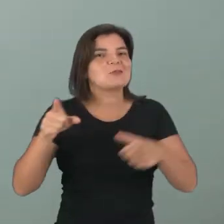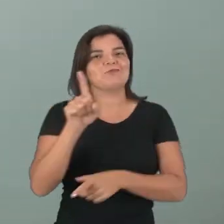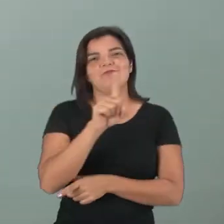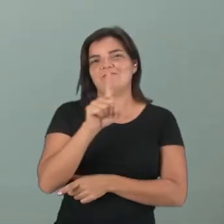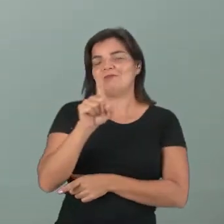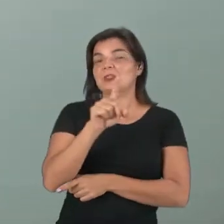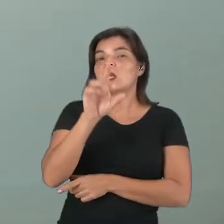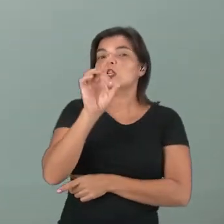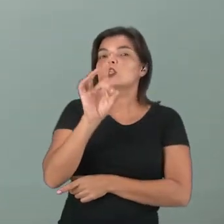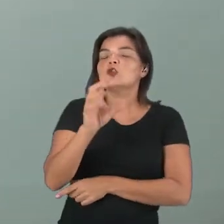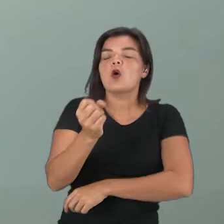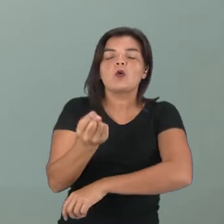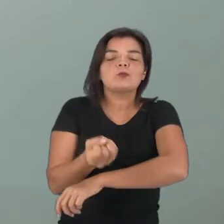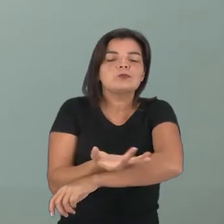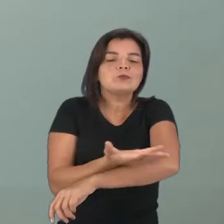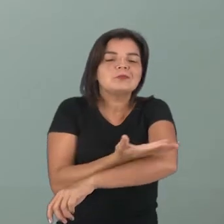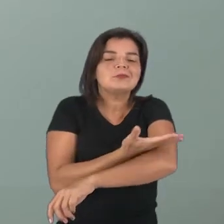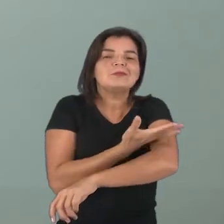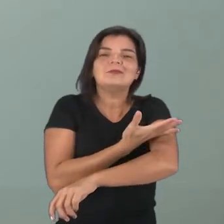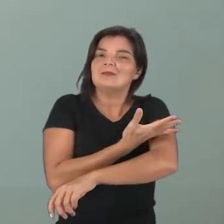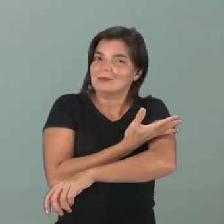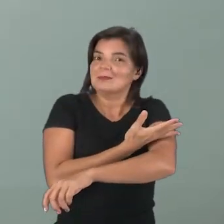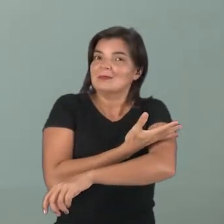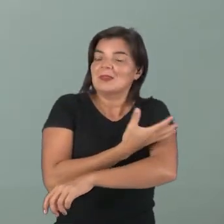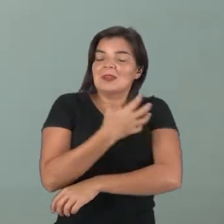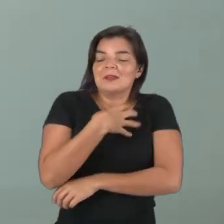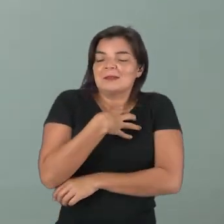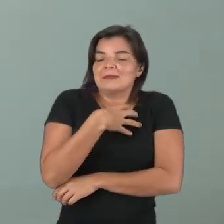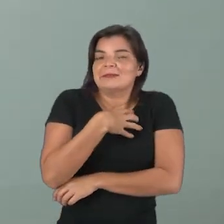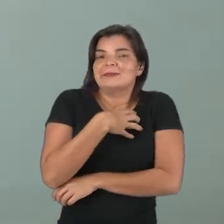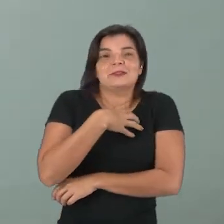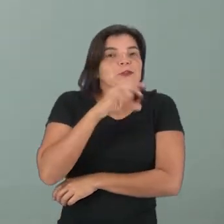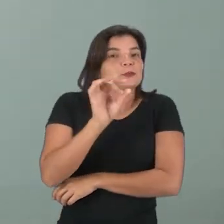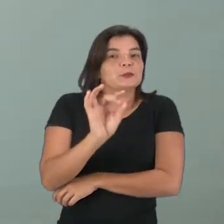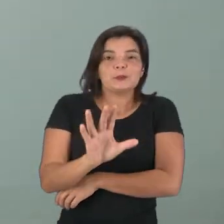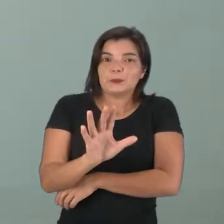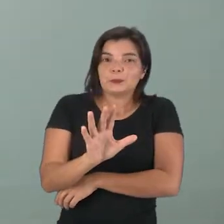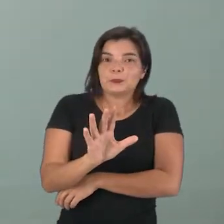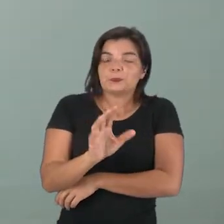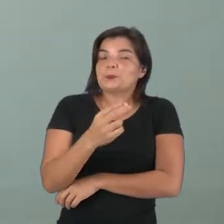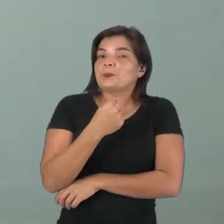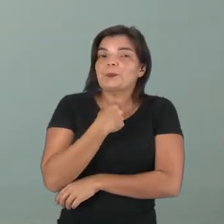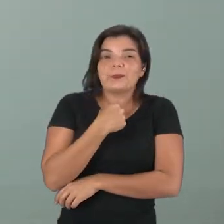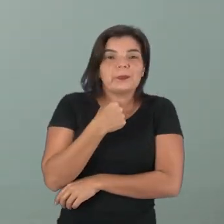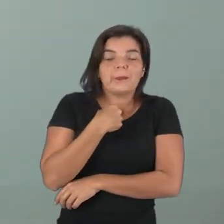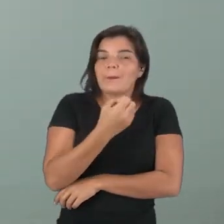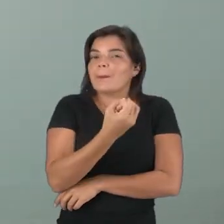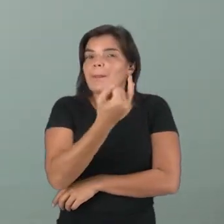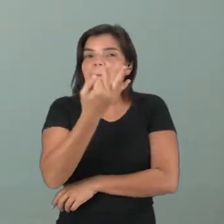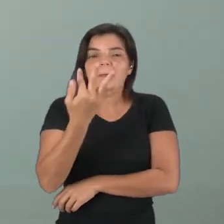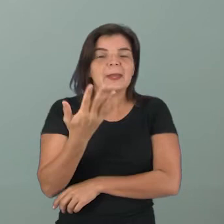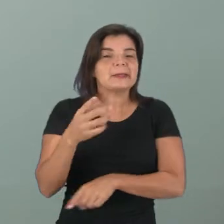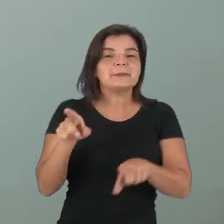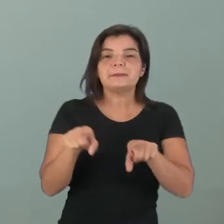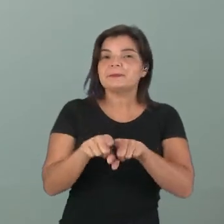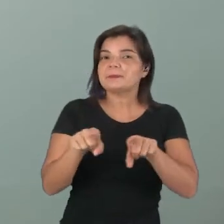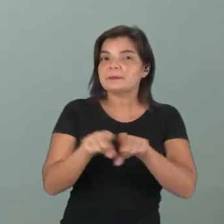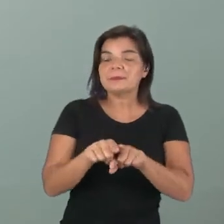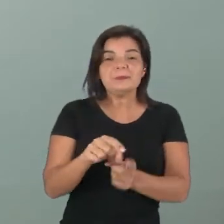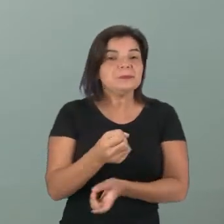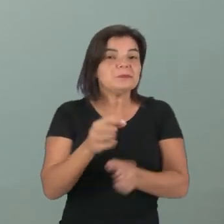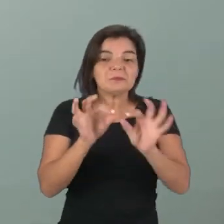grandeza, é apenas um sentimento, é algo que nós sentimos. Não podemos quantificar, não